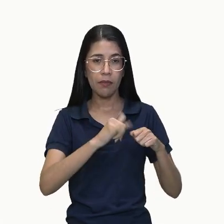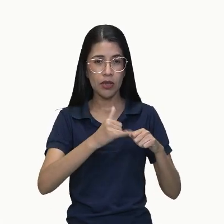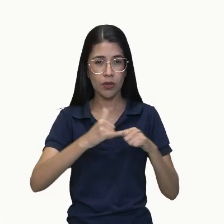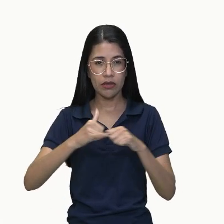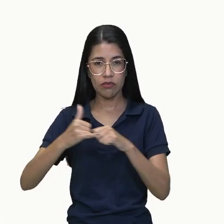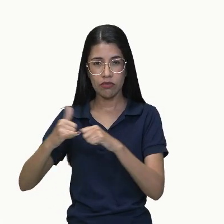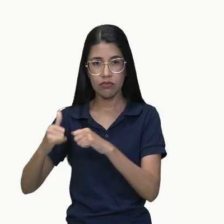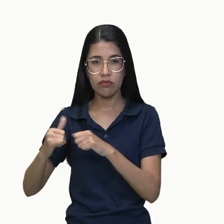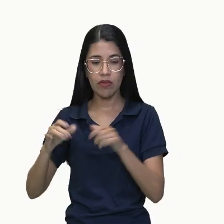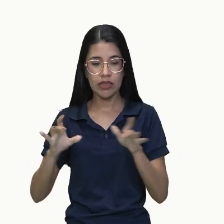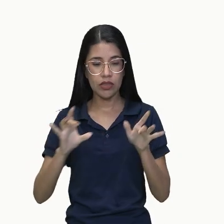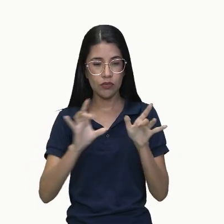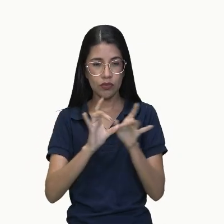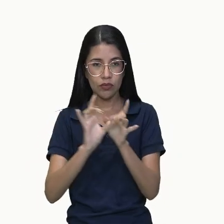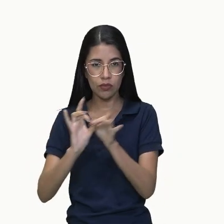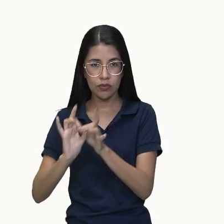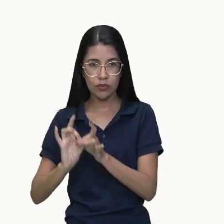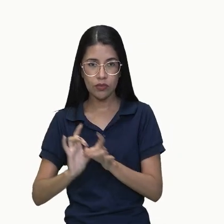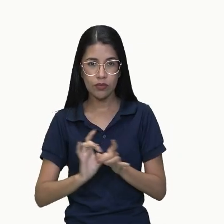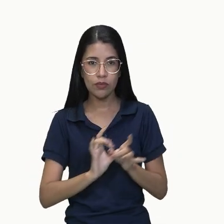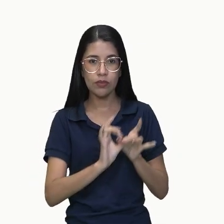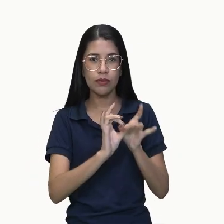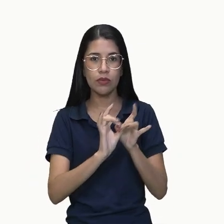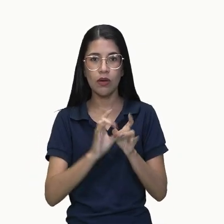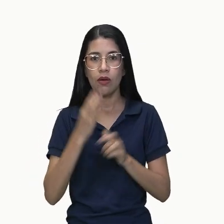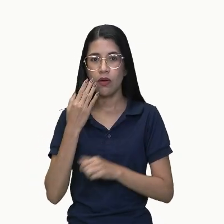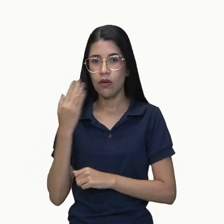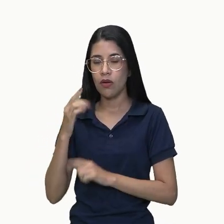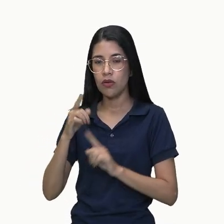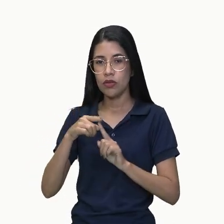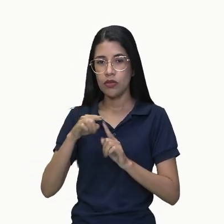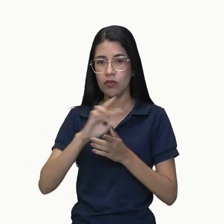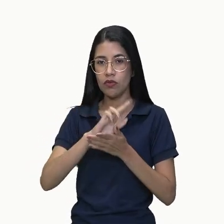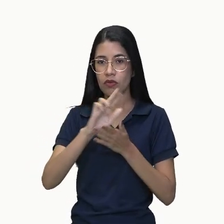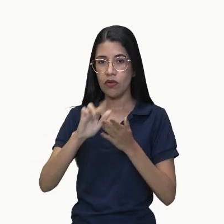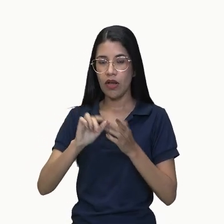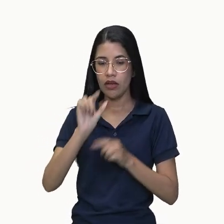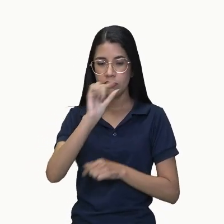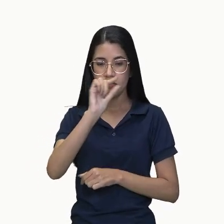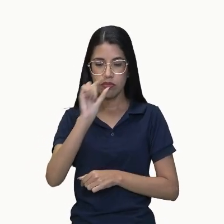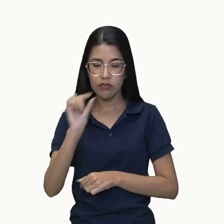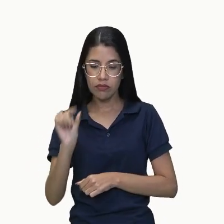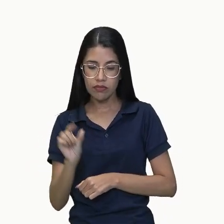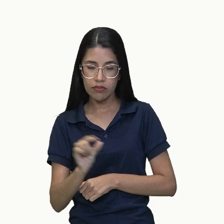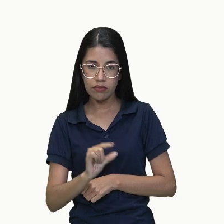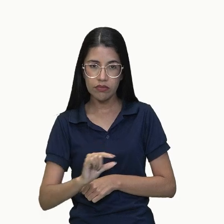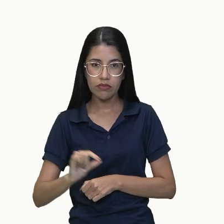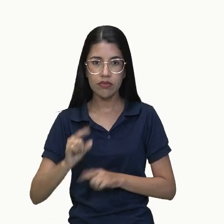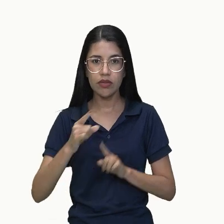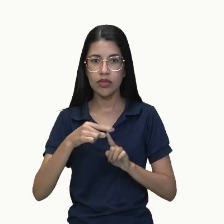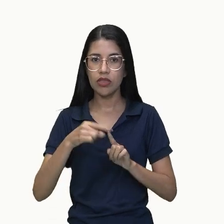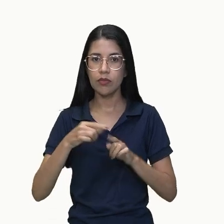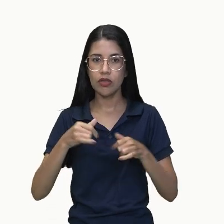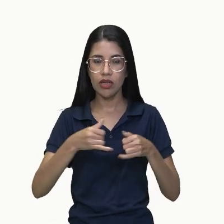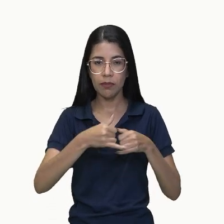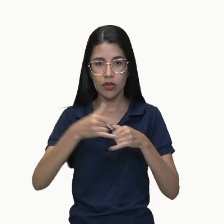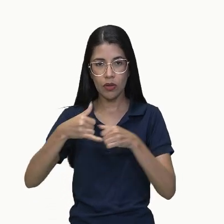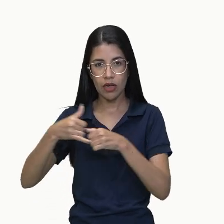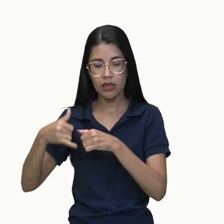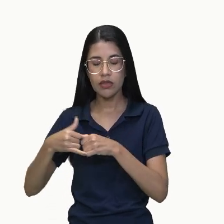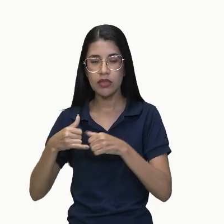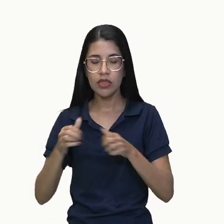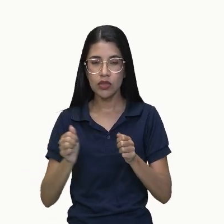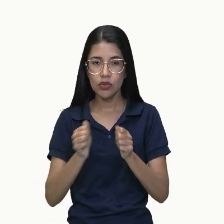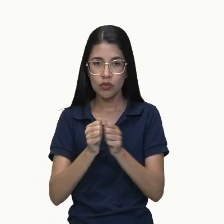ó, aqui é um aminoácido, aqui é outro, aqui é outro, aqui é outro, aqui é outro, aqui é outro.